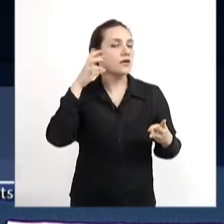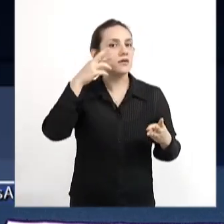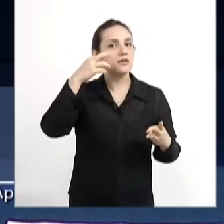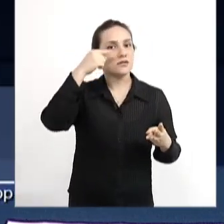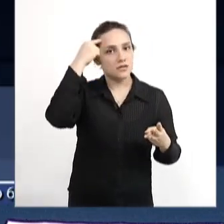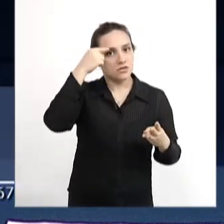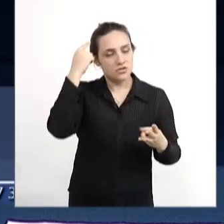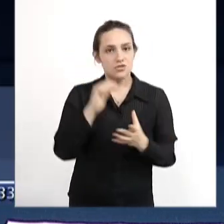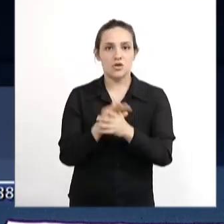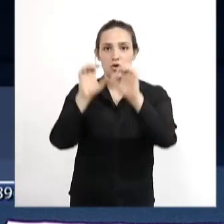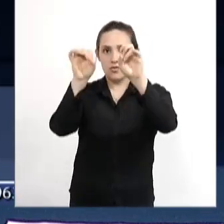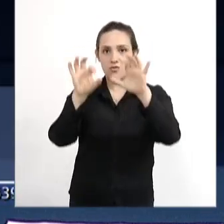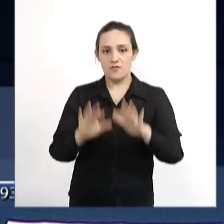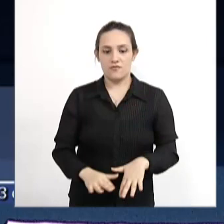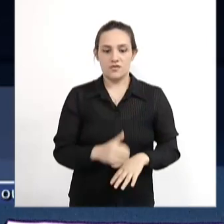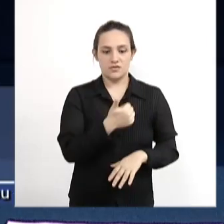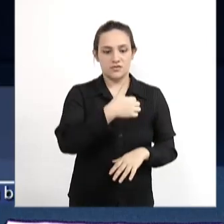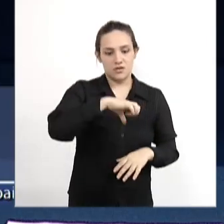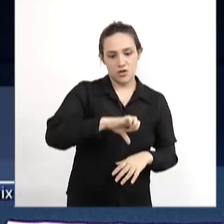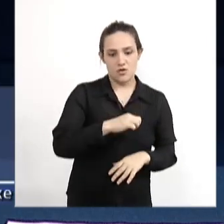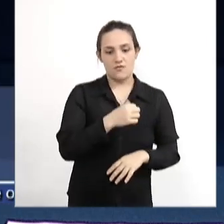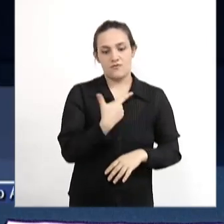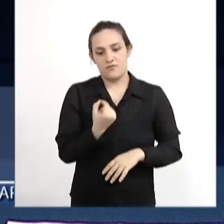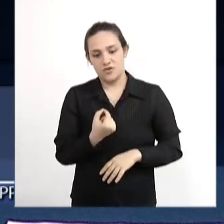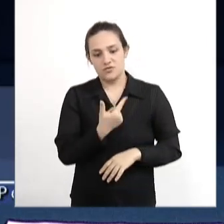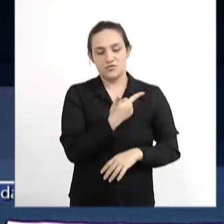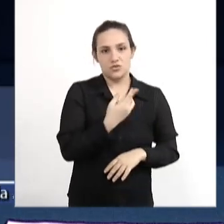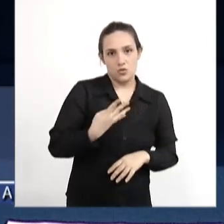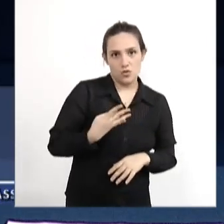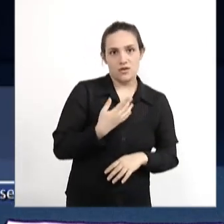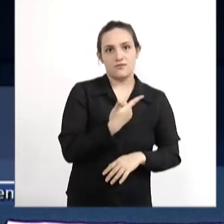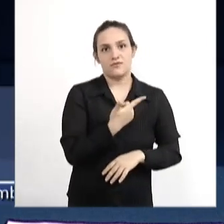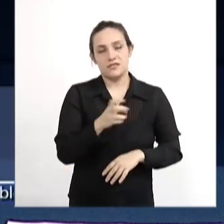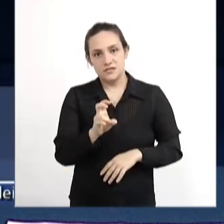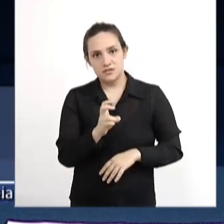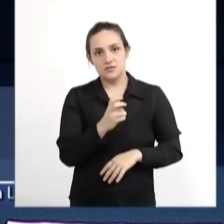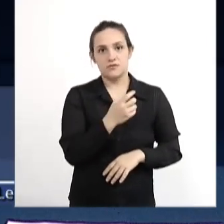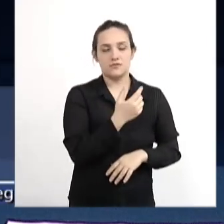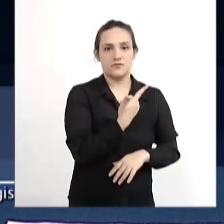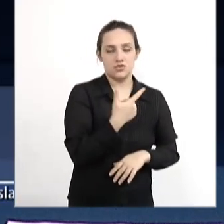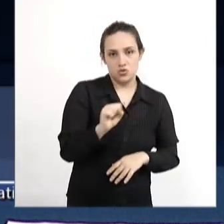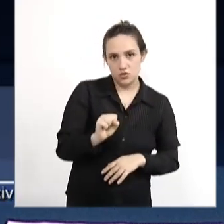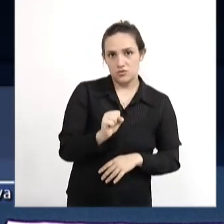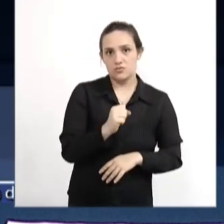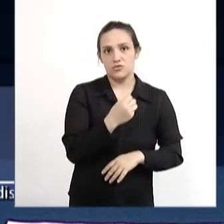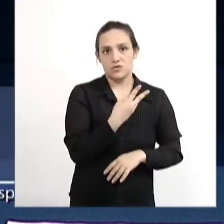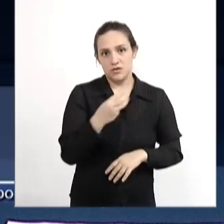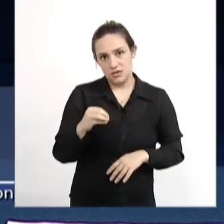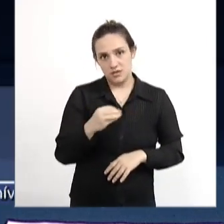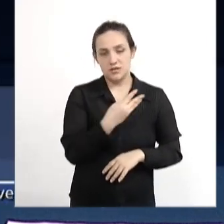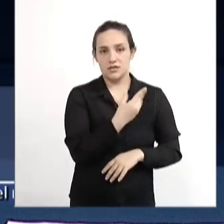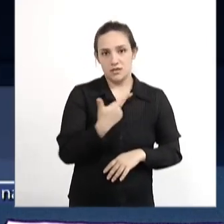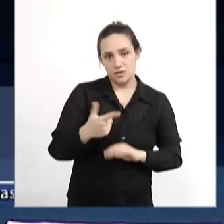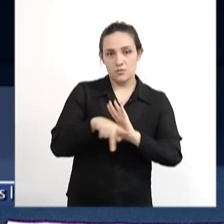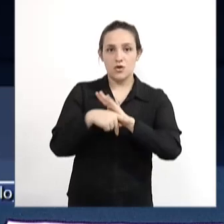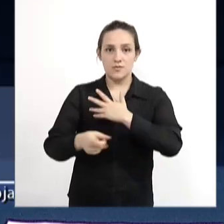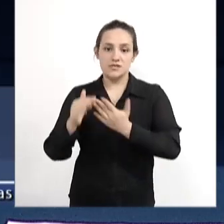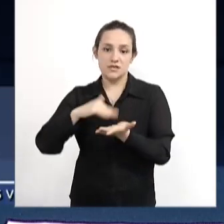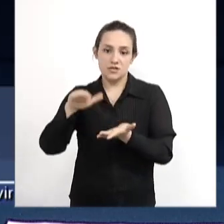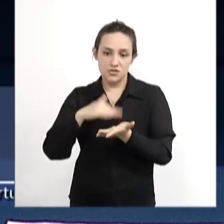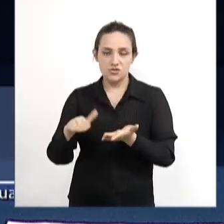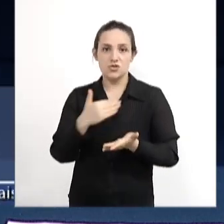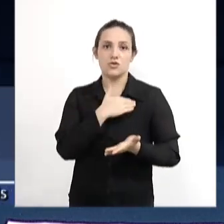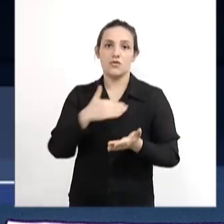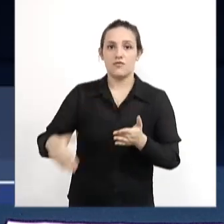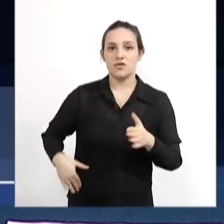Ofício número 19, 20, 24, 25, 27, 28 e 32, da Secretaria de Estado de Governo e Gestão Estratégica,